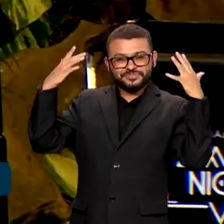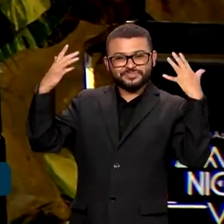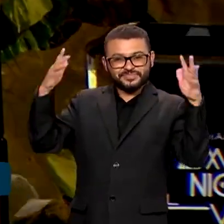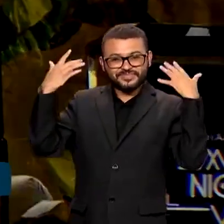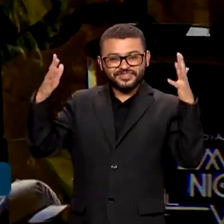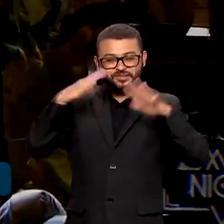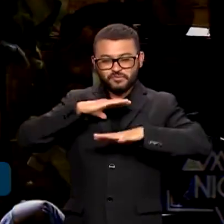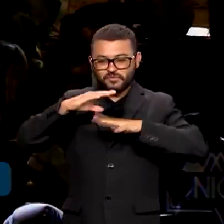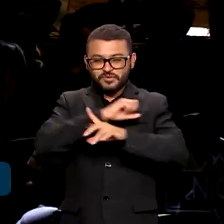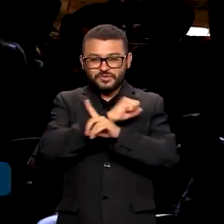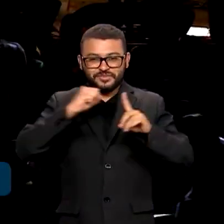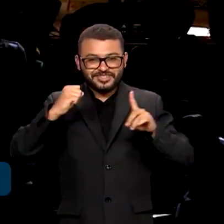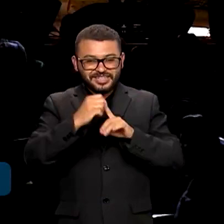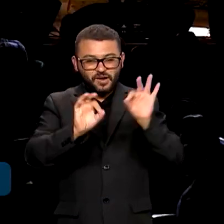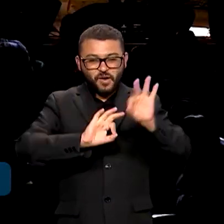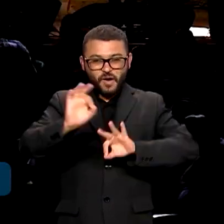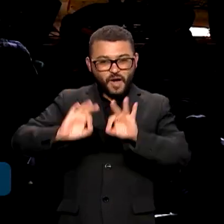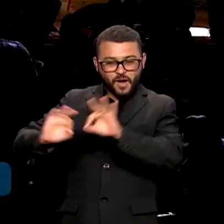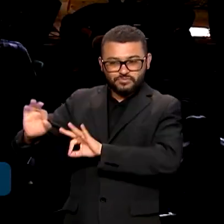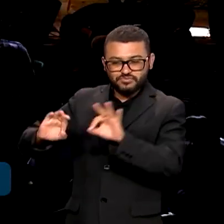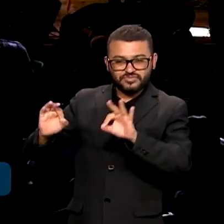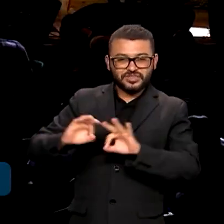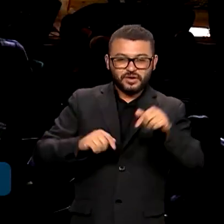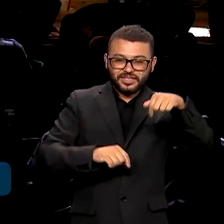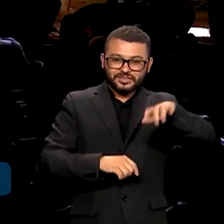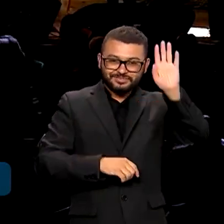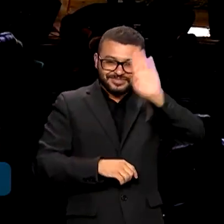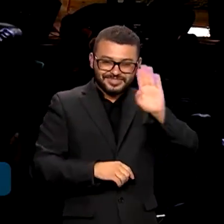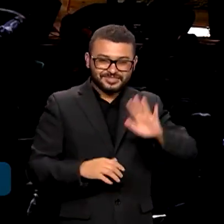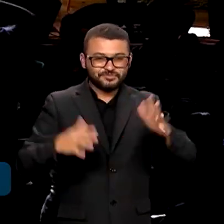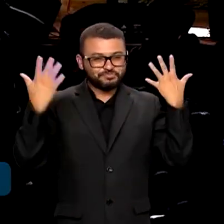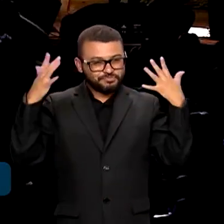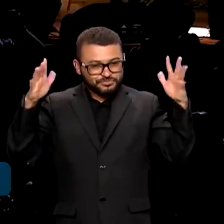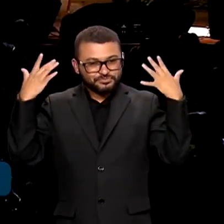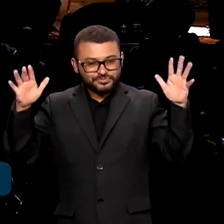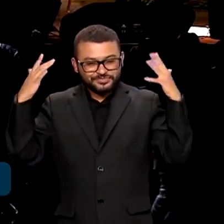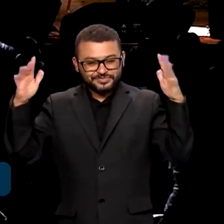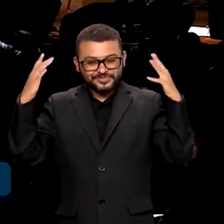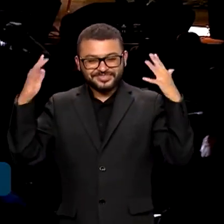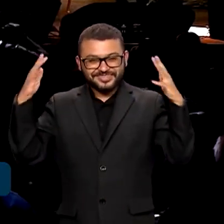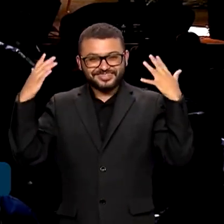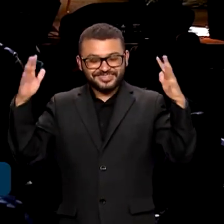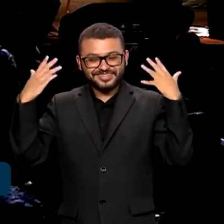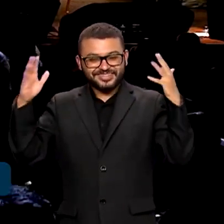aos movimentos organizados do Brasil.